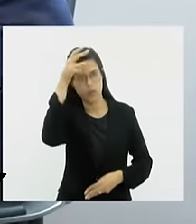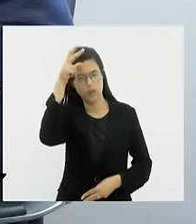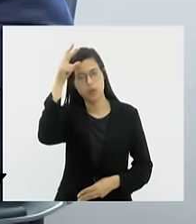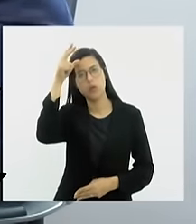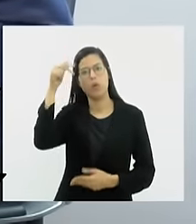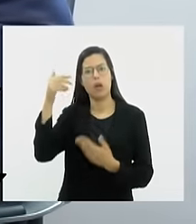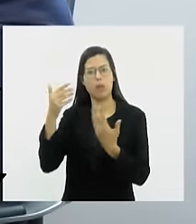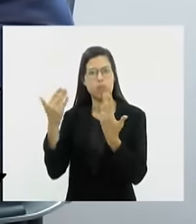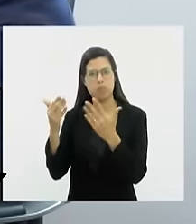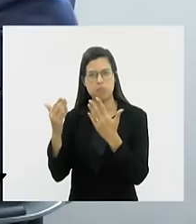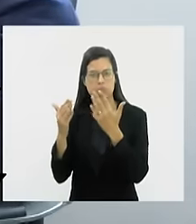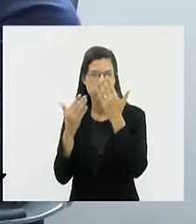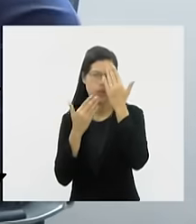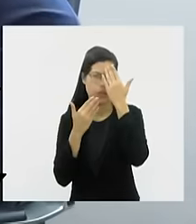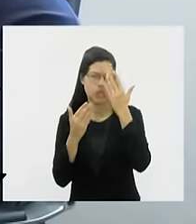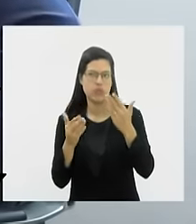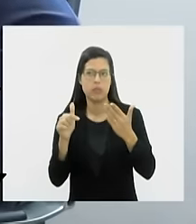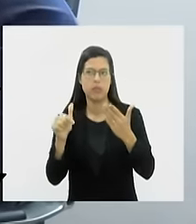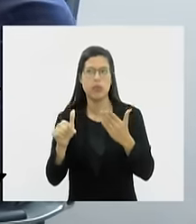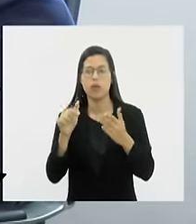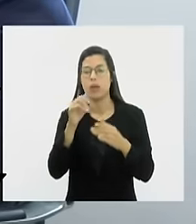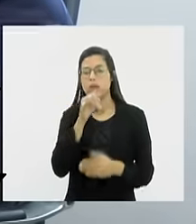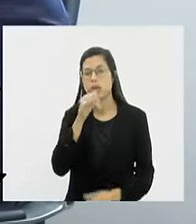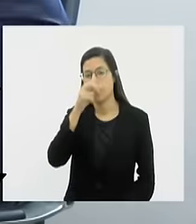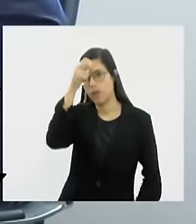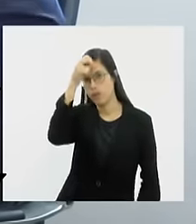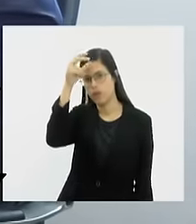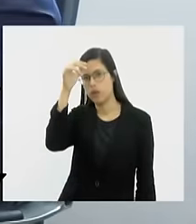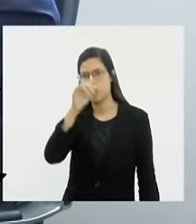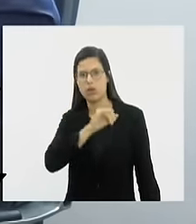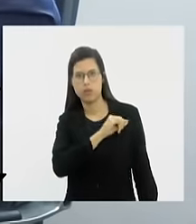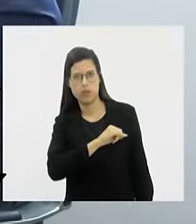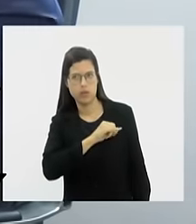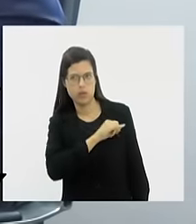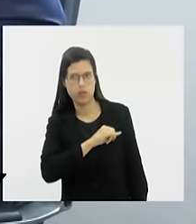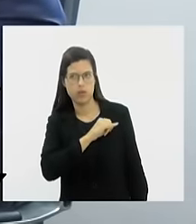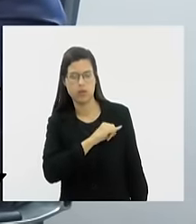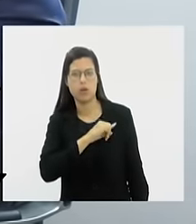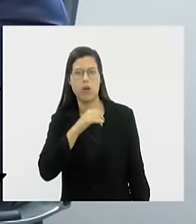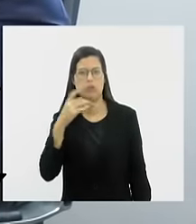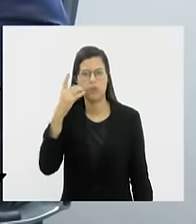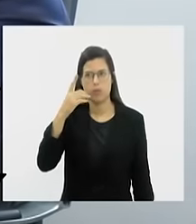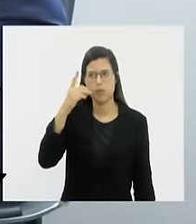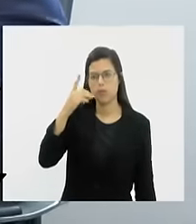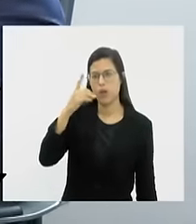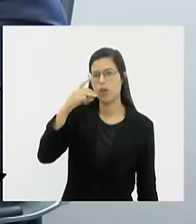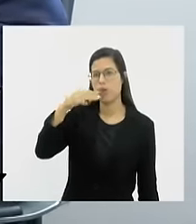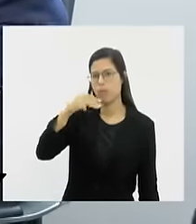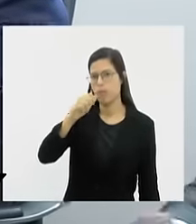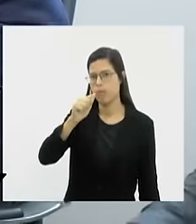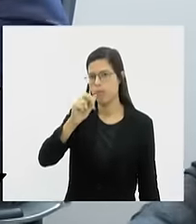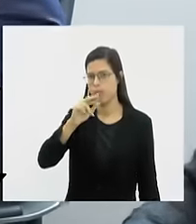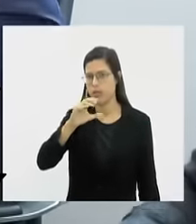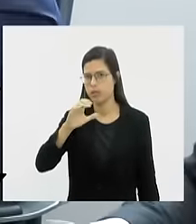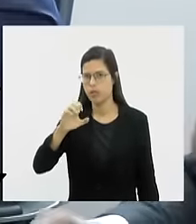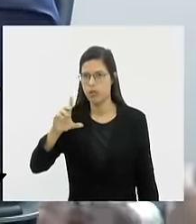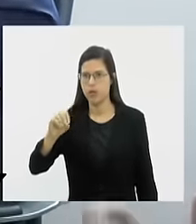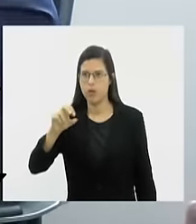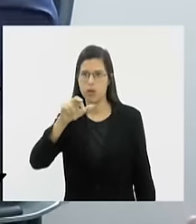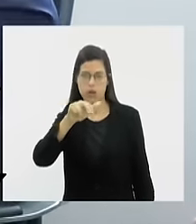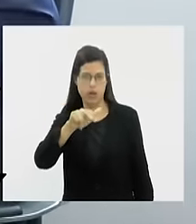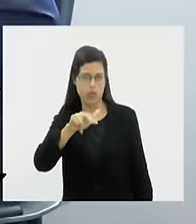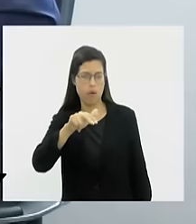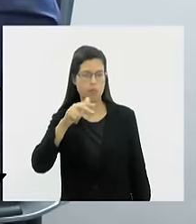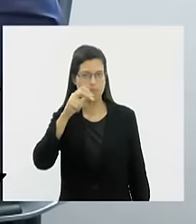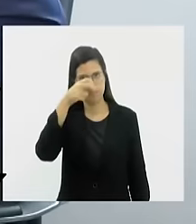elogio. Por exemplo, a prefeitura de Itaboraí, tem aqui o deputado Marcelo Delaroli, irmão do prefeito Delaroli, Guilherme